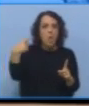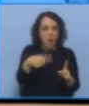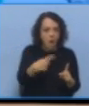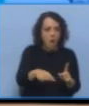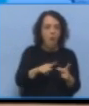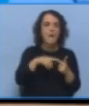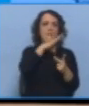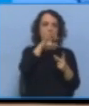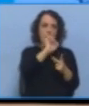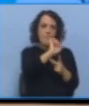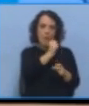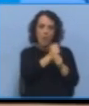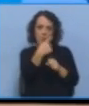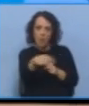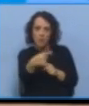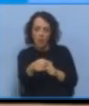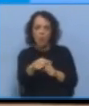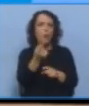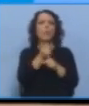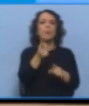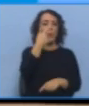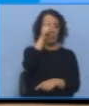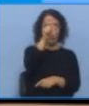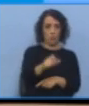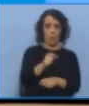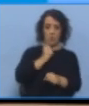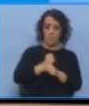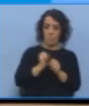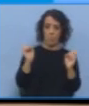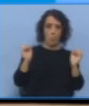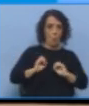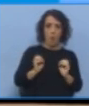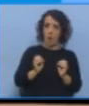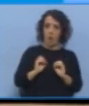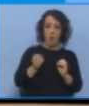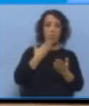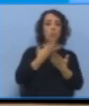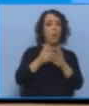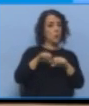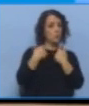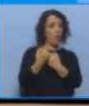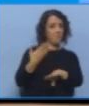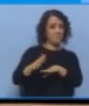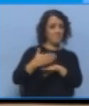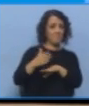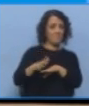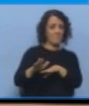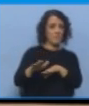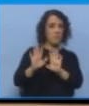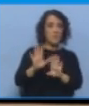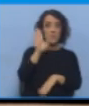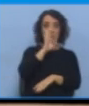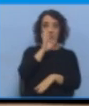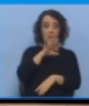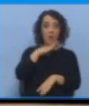subsistência. Porque uma pessoa fora do mundo do trabalho é um fator de exclusão social. Mas uma família